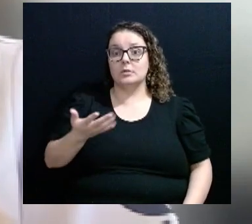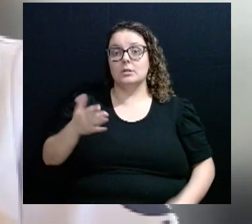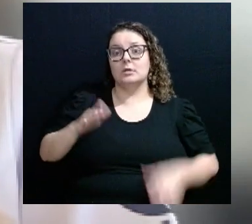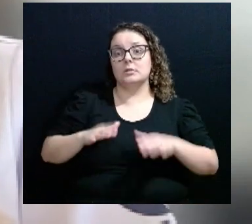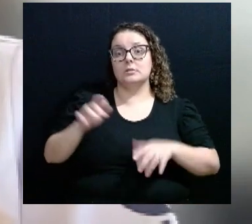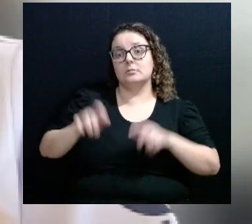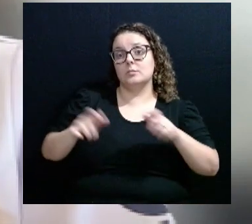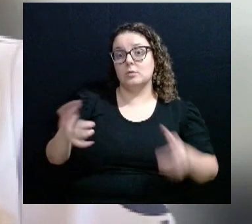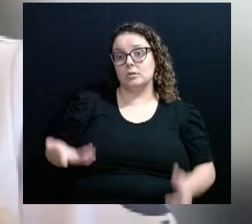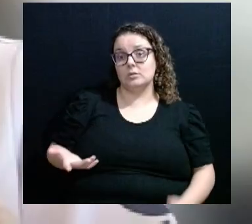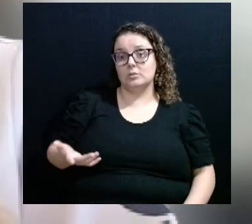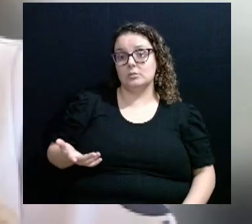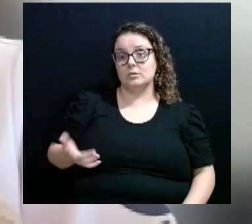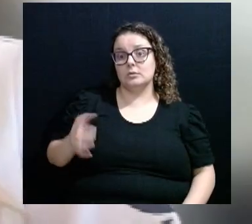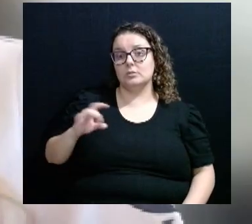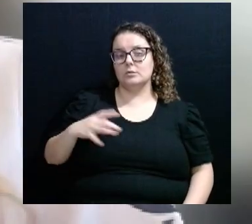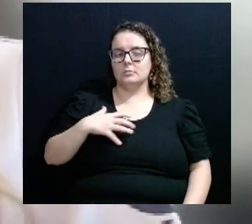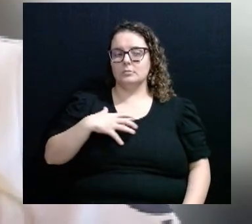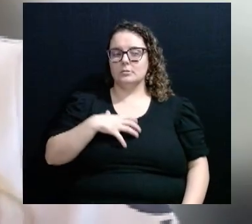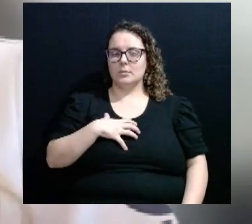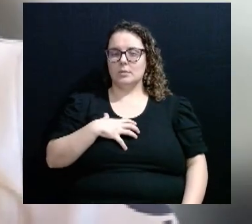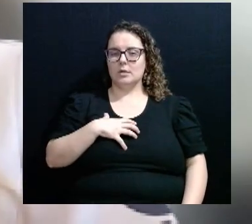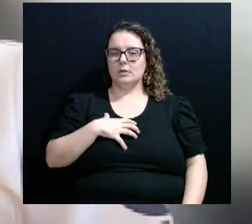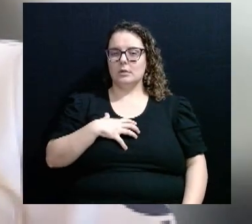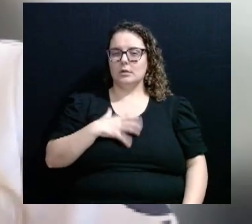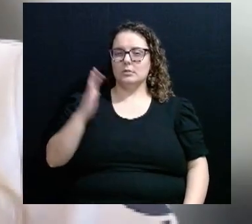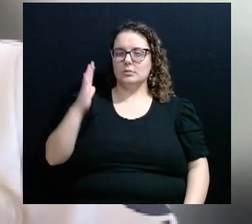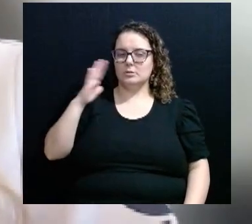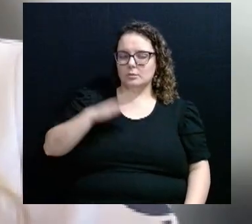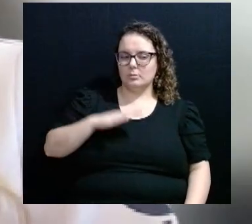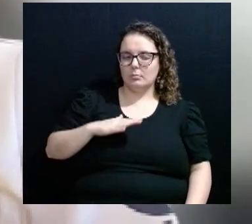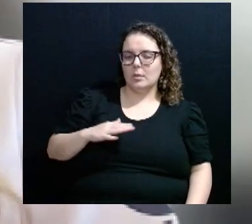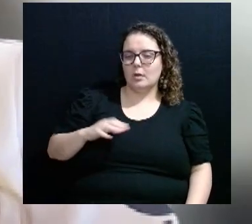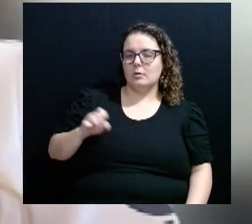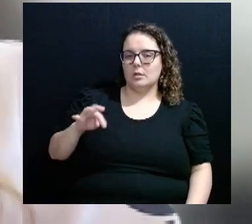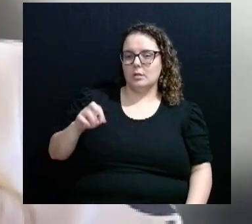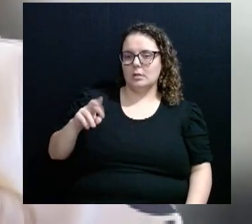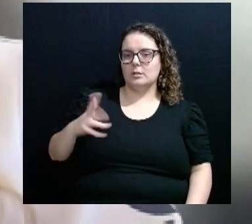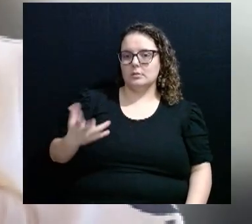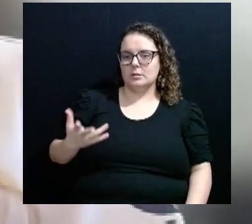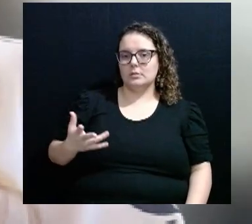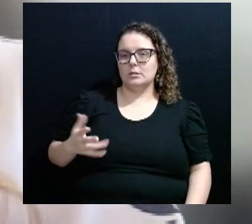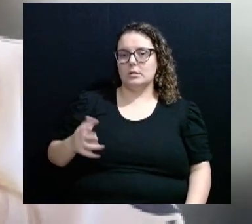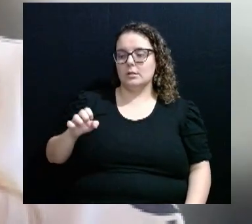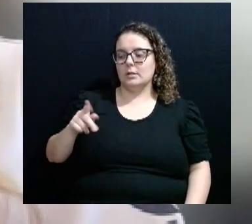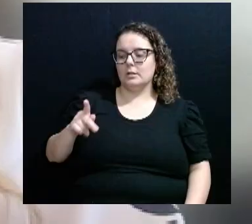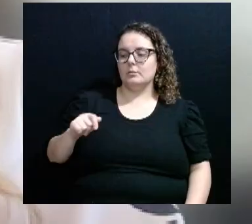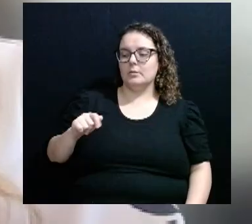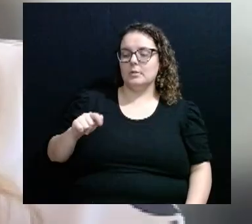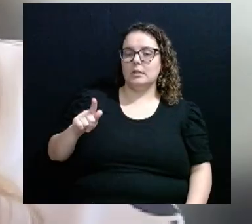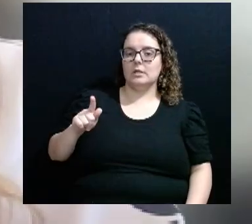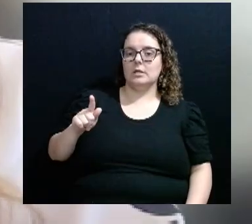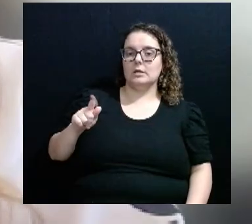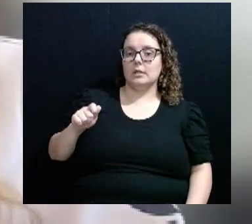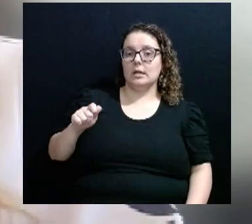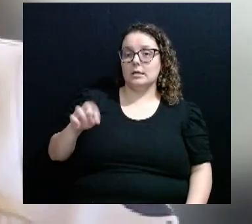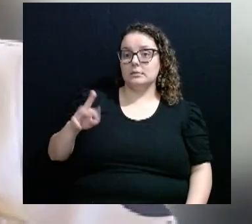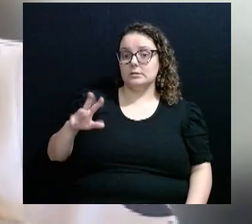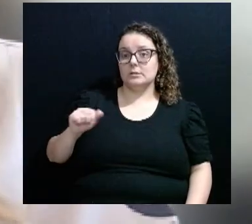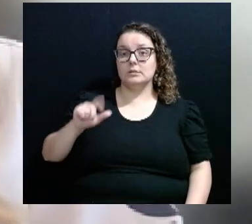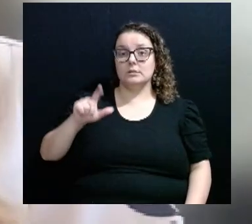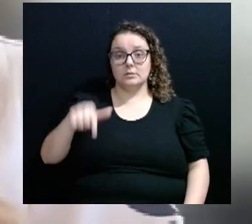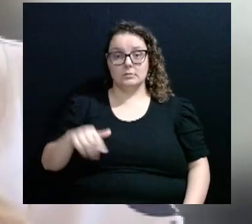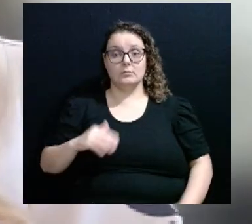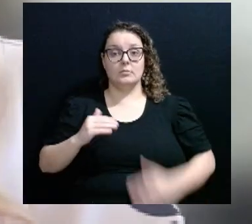por exemplo, às vezes tem gente que tem somente uma sensação de mal-estar, que a gente fala epigástrica, né? Que